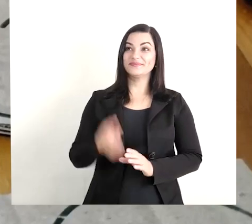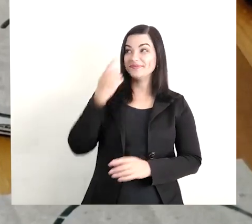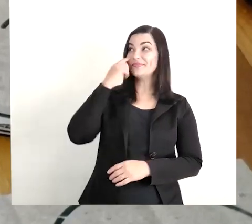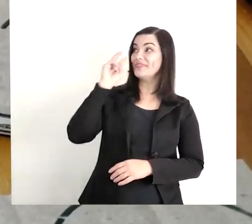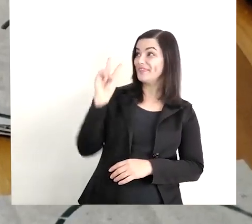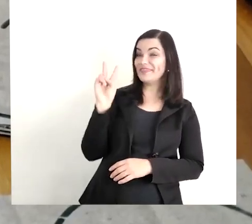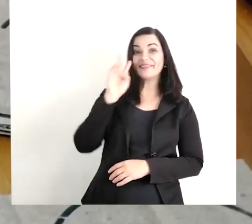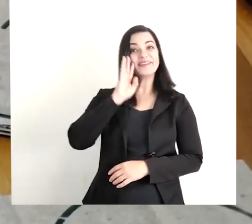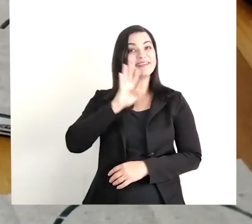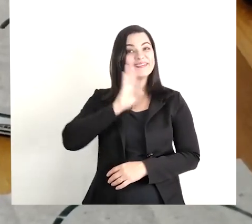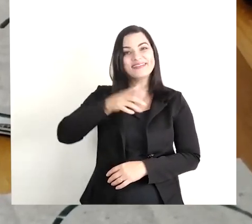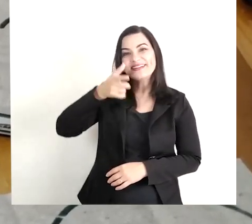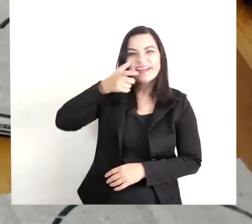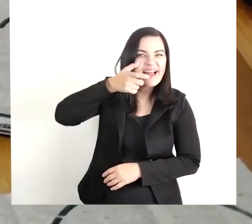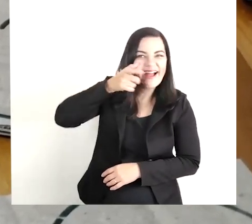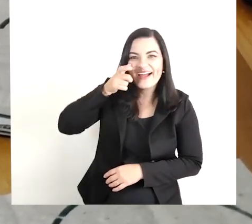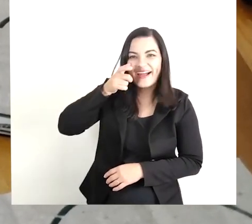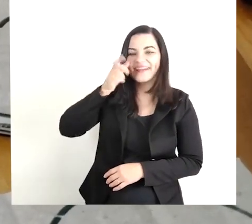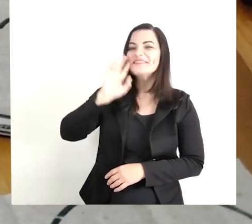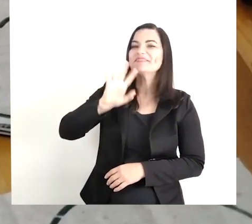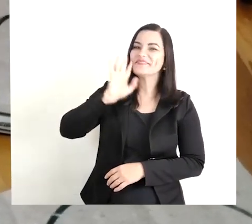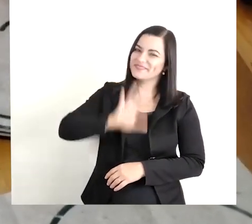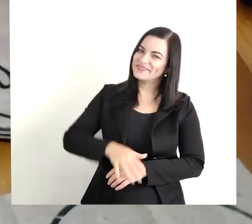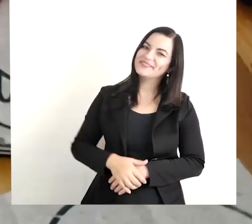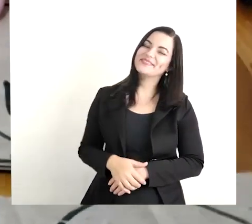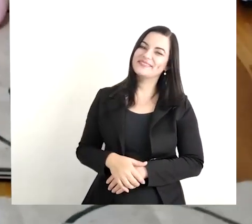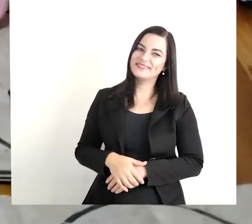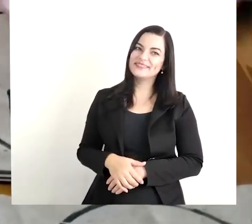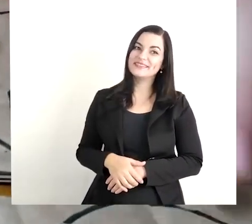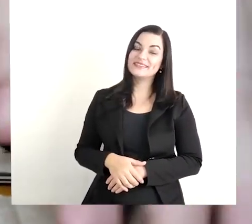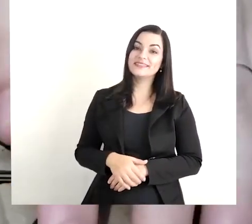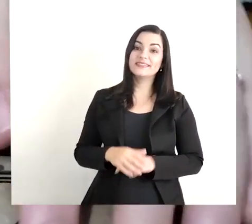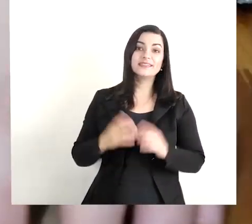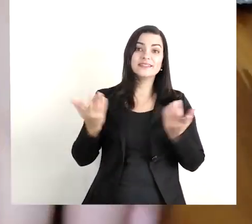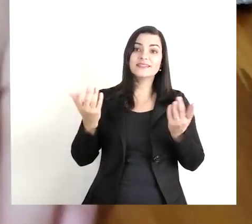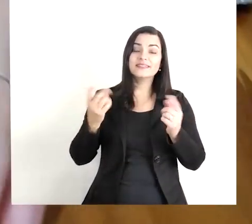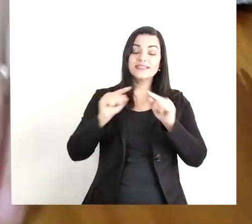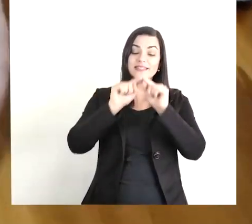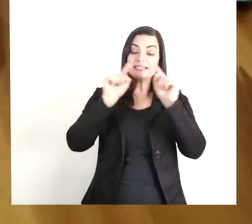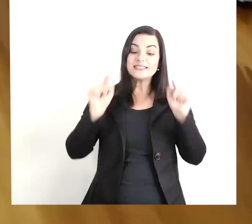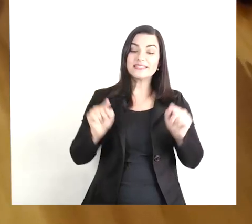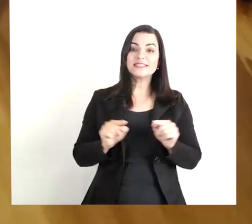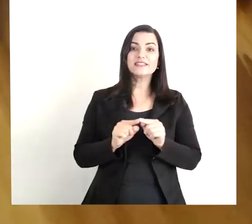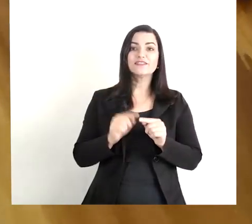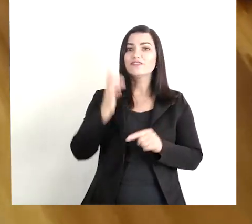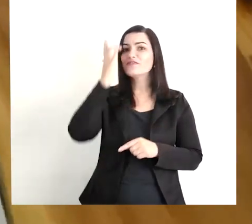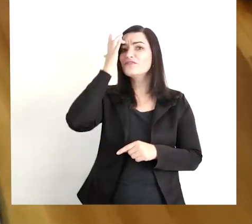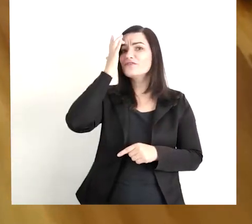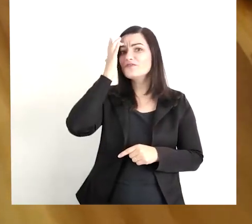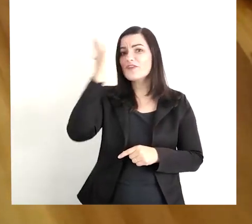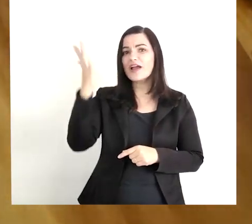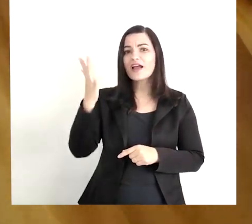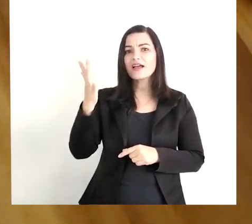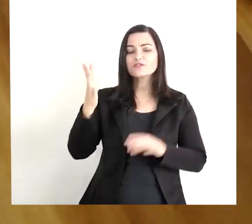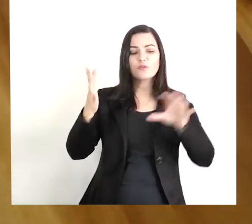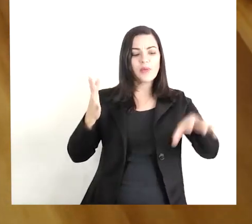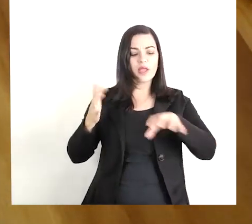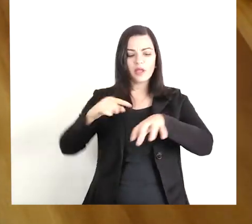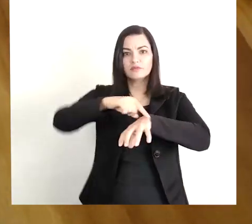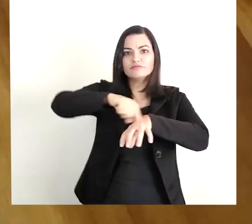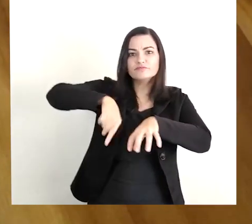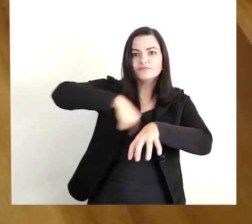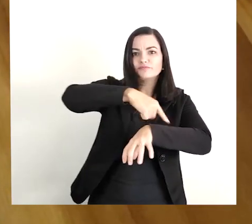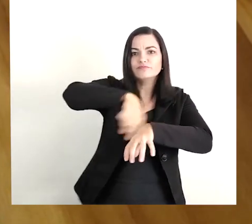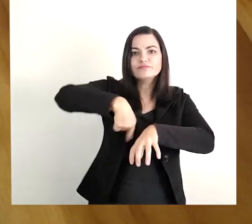Viram só que interessante? Com o círculo é uma coisa a menos para a criança se preocupar.